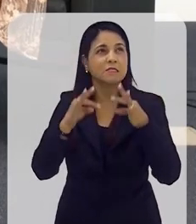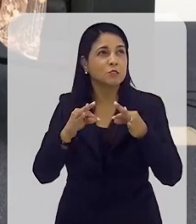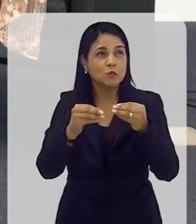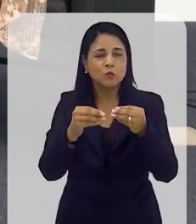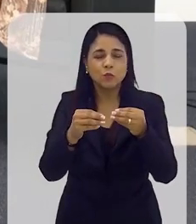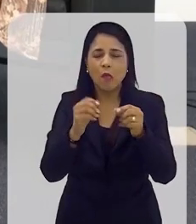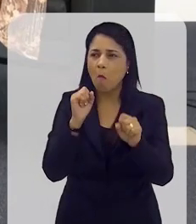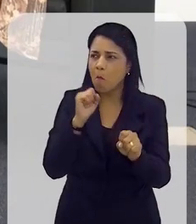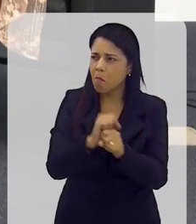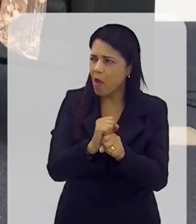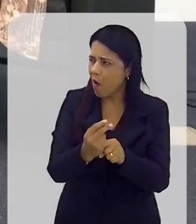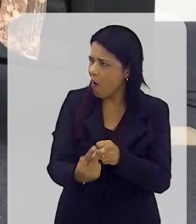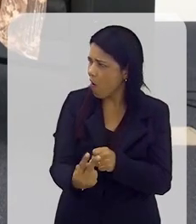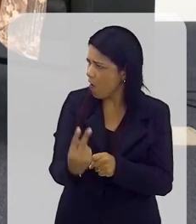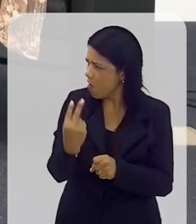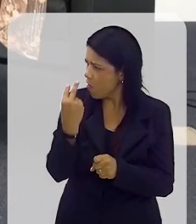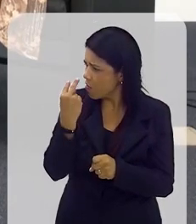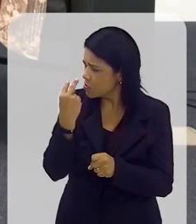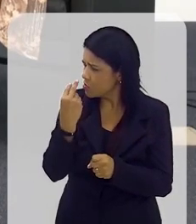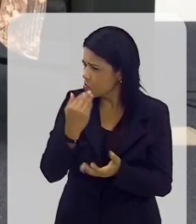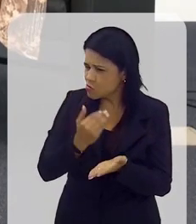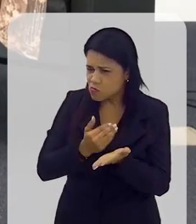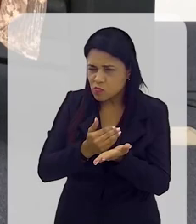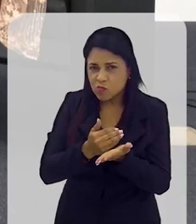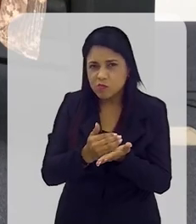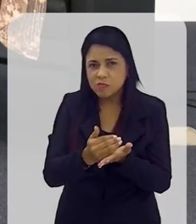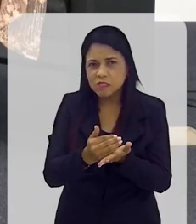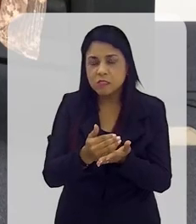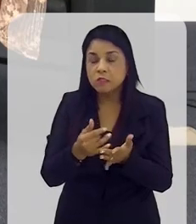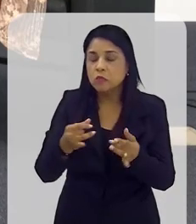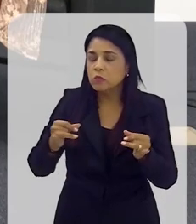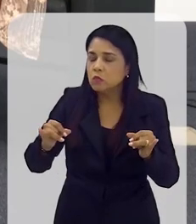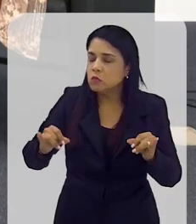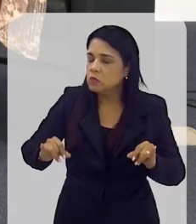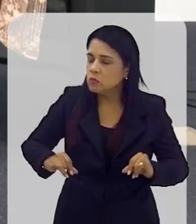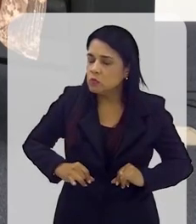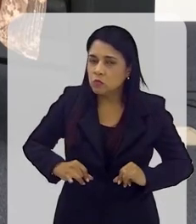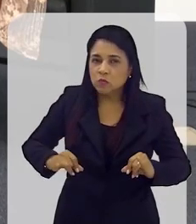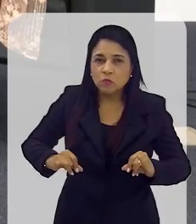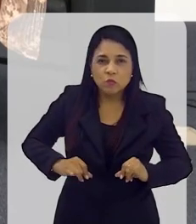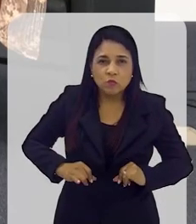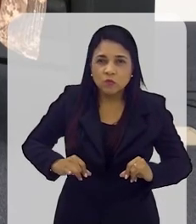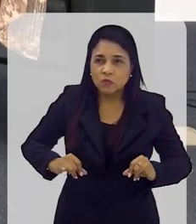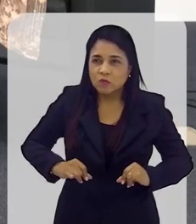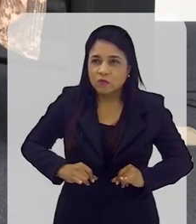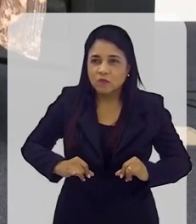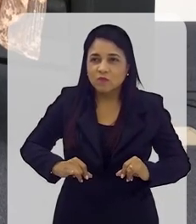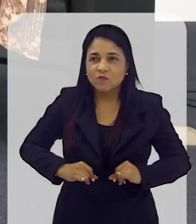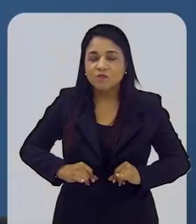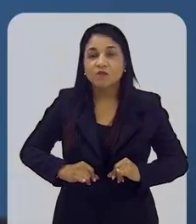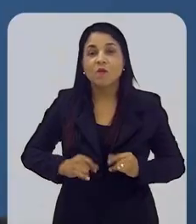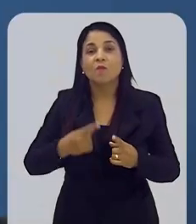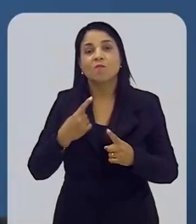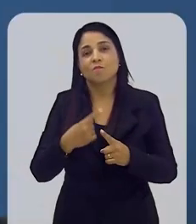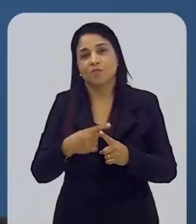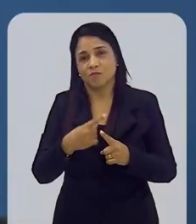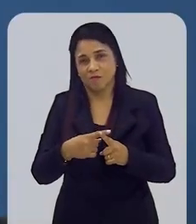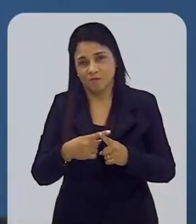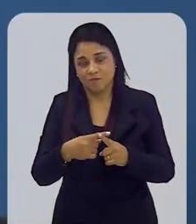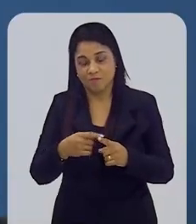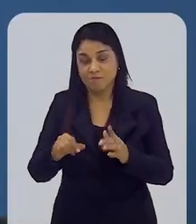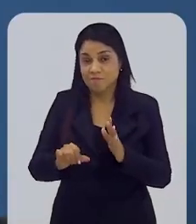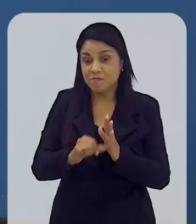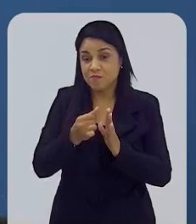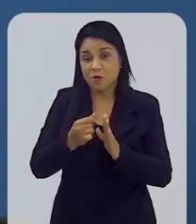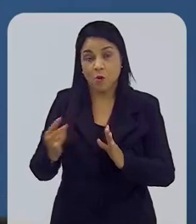E eu paro para olhar para trás, assim, quando eu comecei, eu padecia tanto, tanto, tanto. Primeiro por ocupar espaços